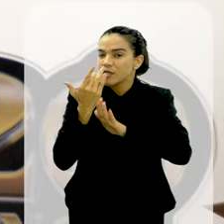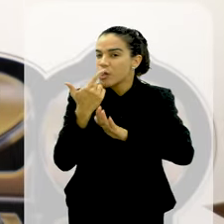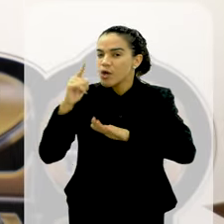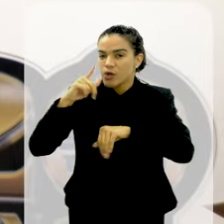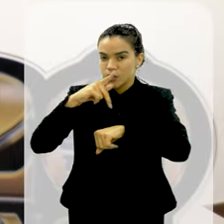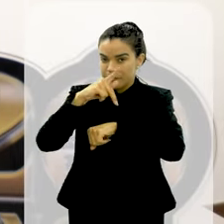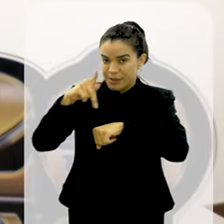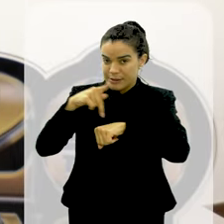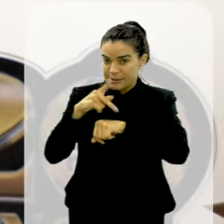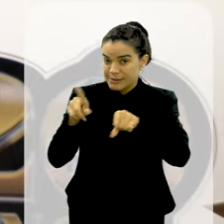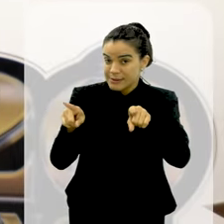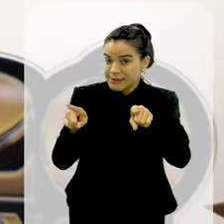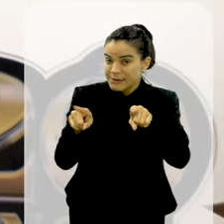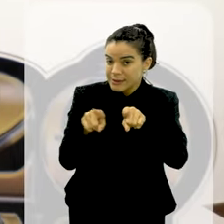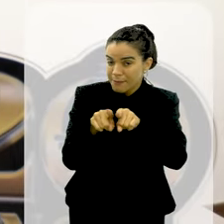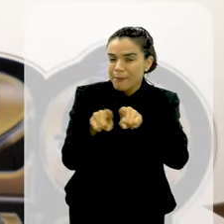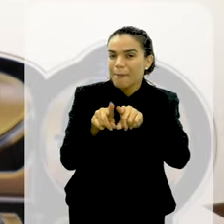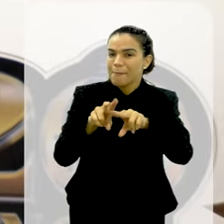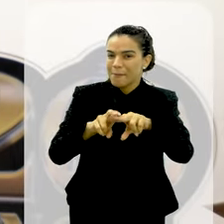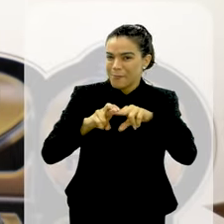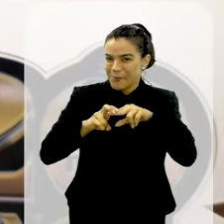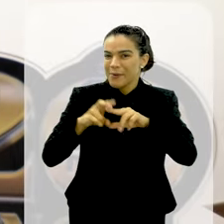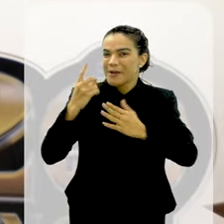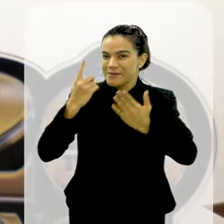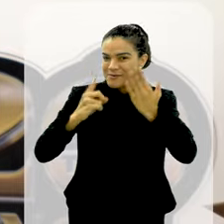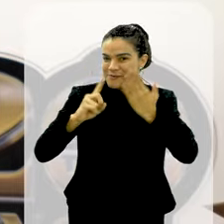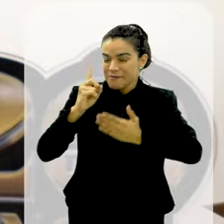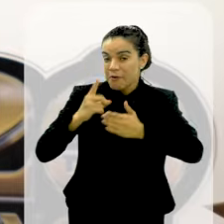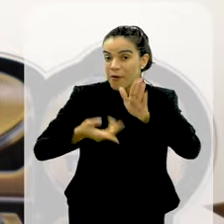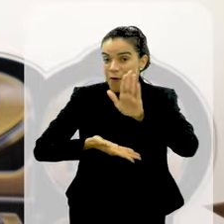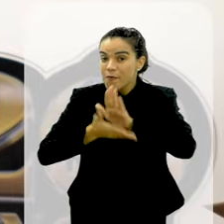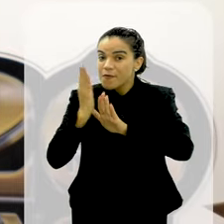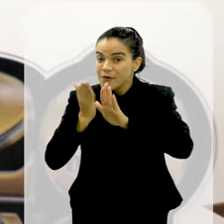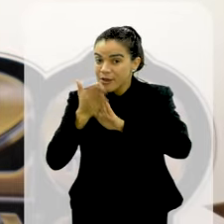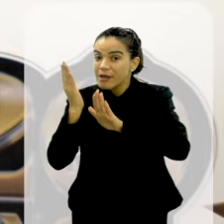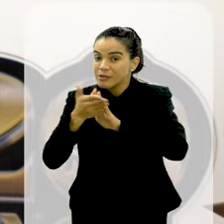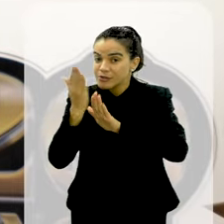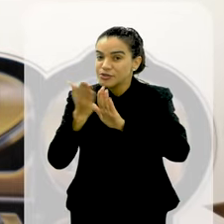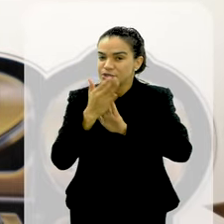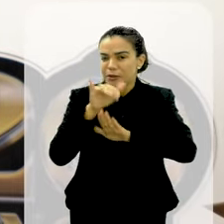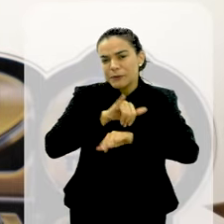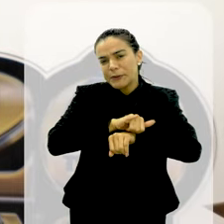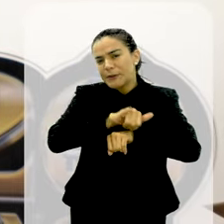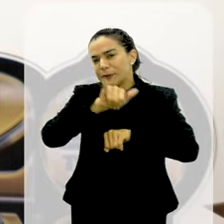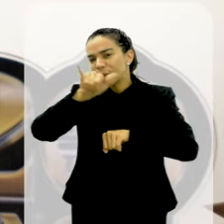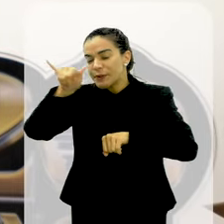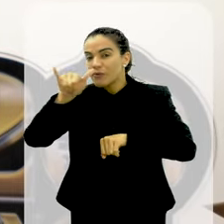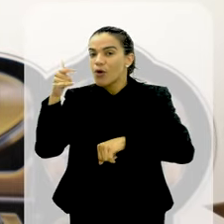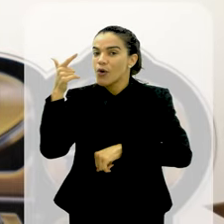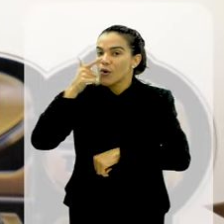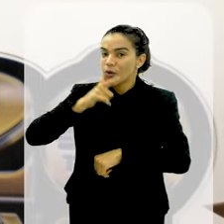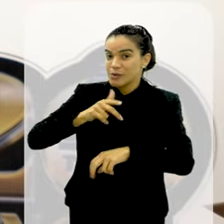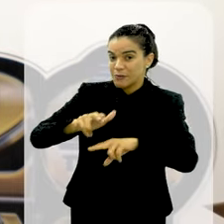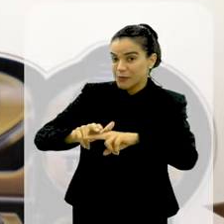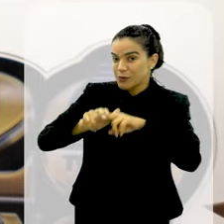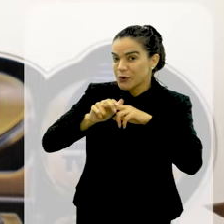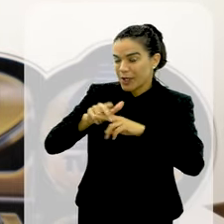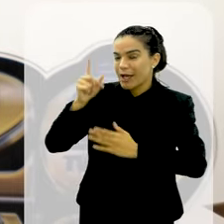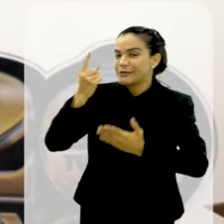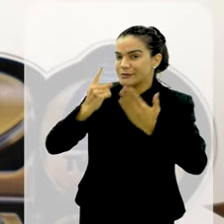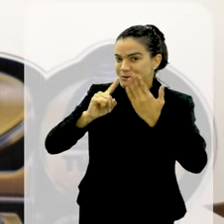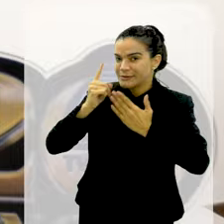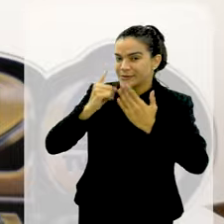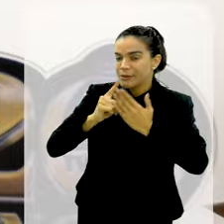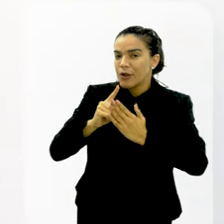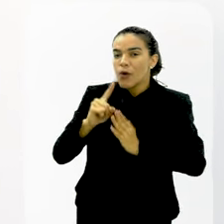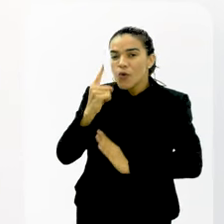fora do país, sempre pelo carnaval. Todas as grandes viagens que eu fiz, eu consegui fazer através